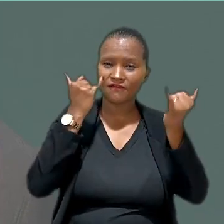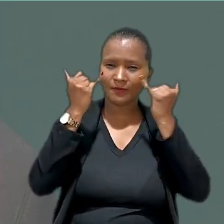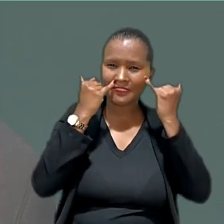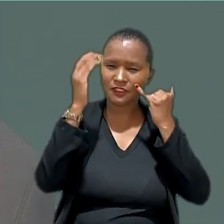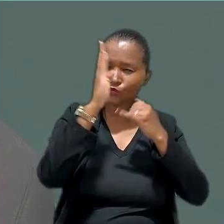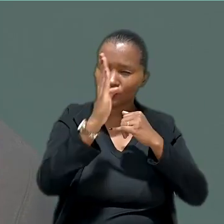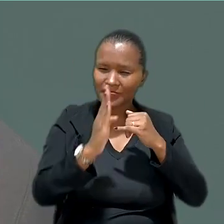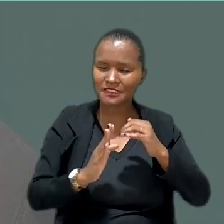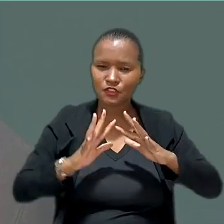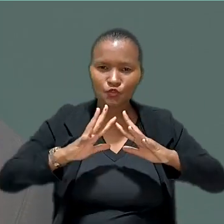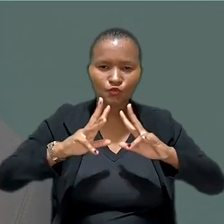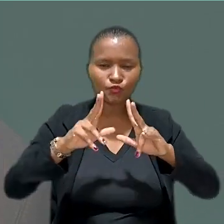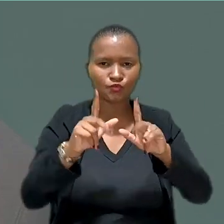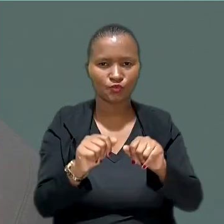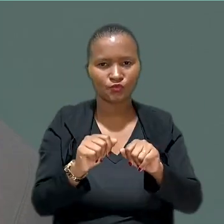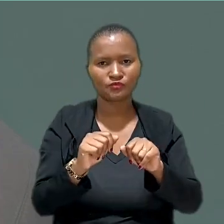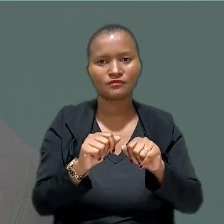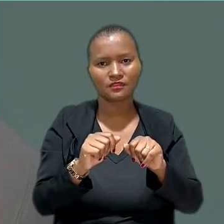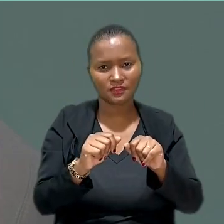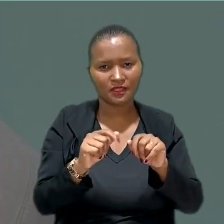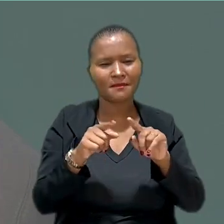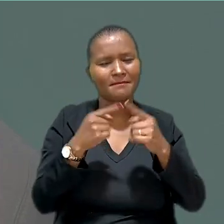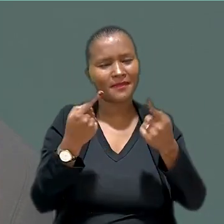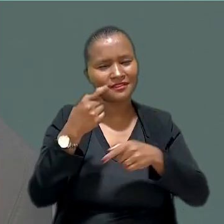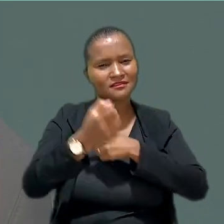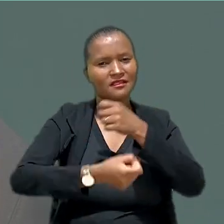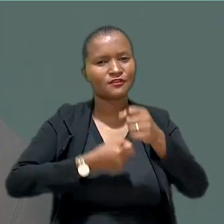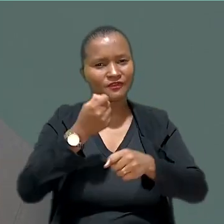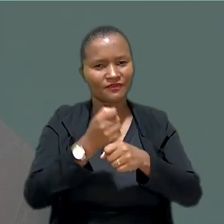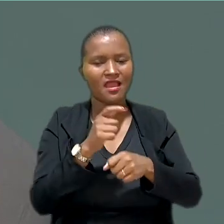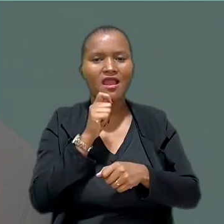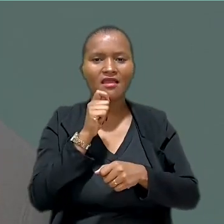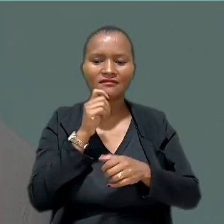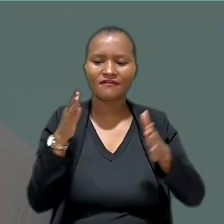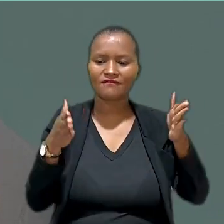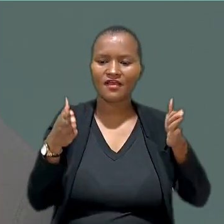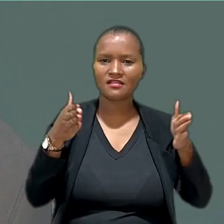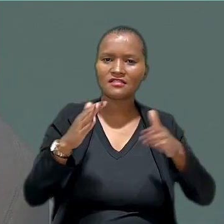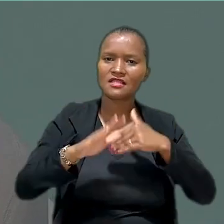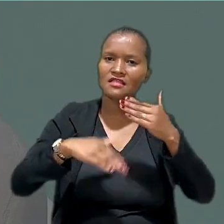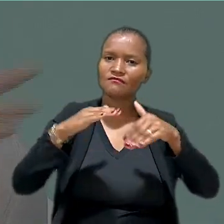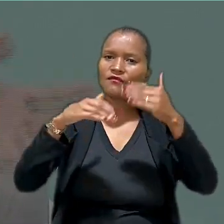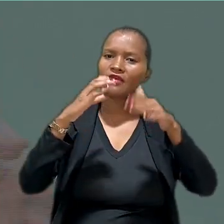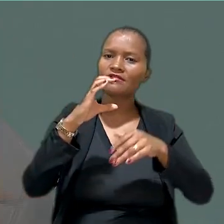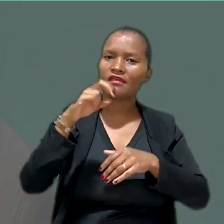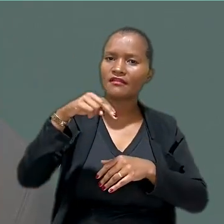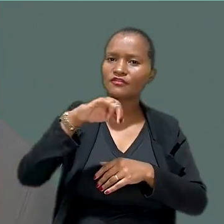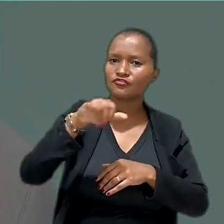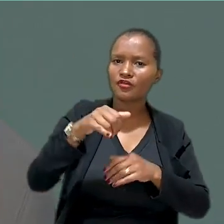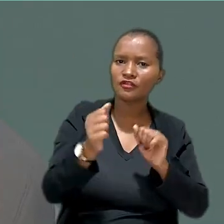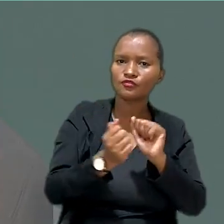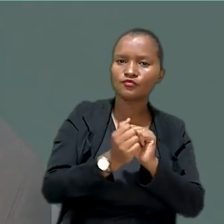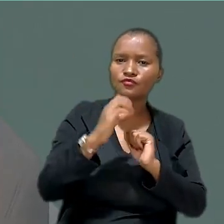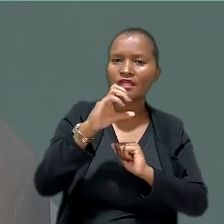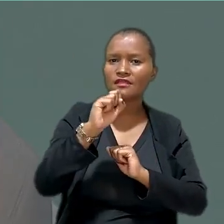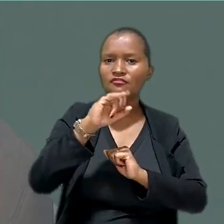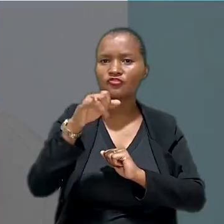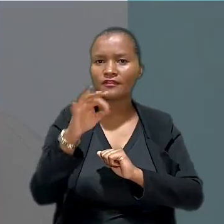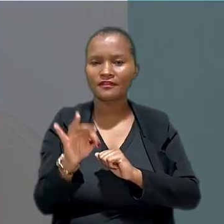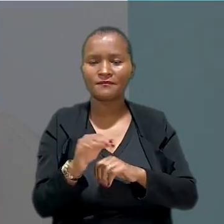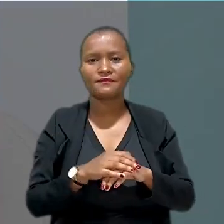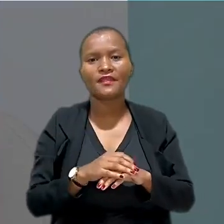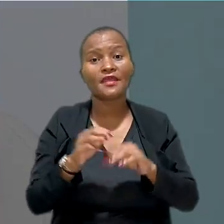inteiro onde tem um bem penhorado daquele devedor. Mas isso vai ficar para o ano que vem, porque ainda está em fase de desenvolvimento pelo CNJ em parceria com o